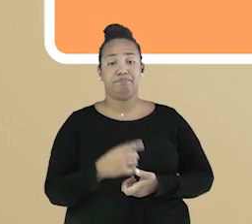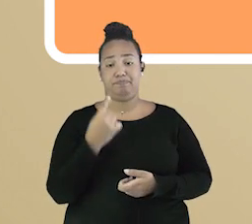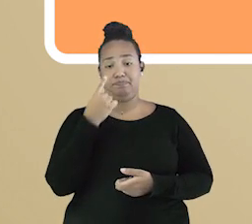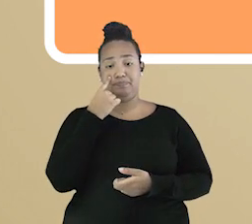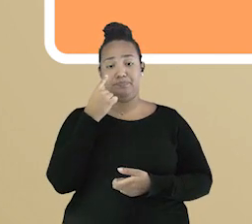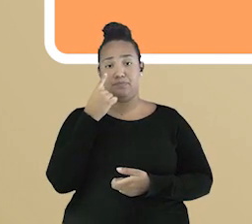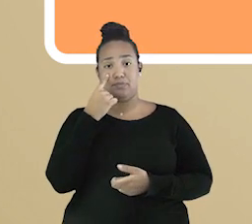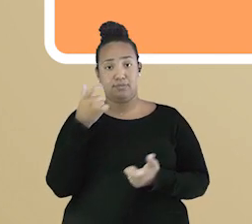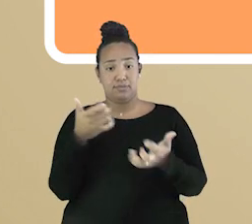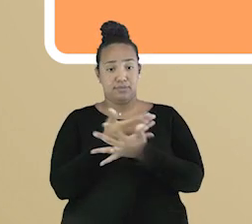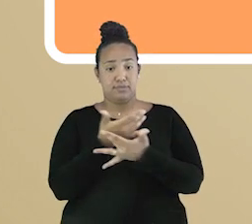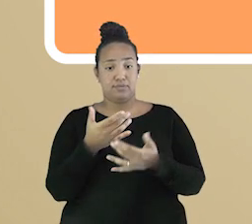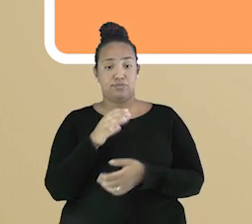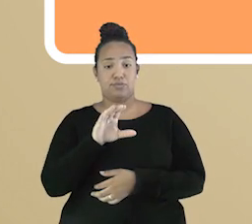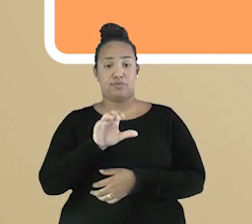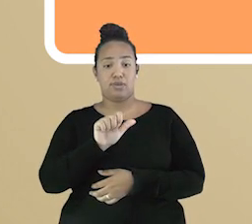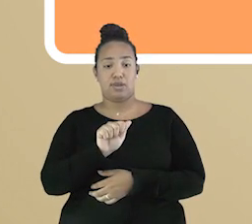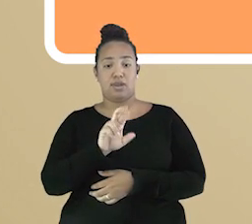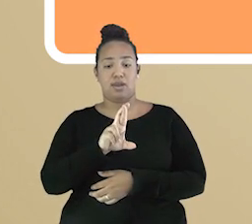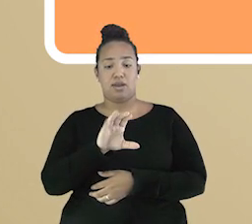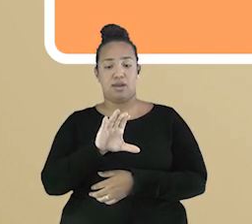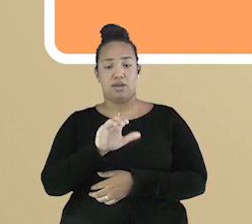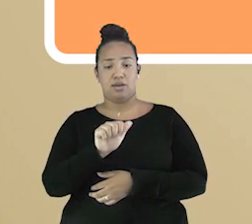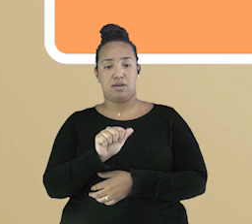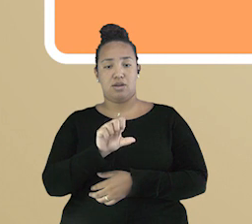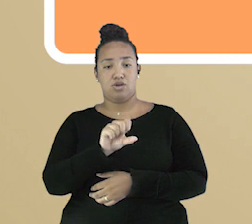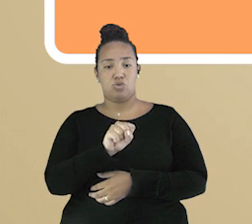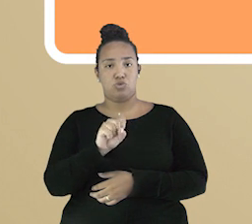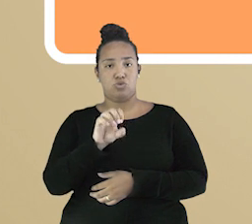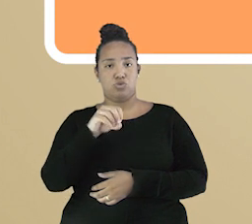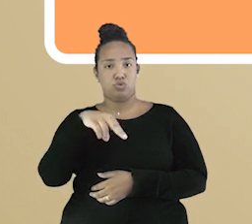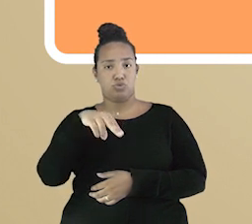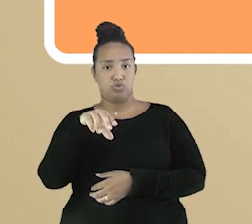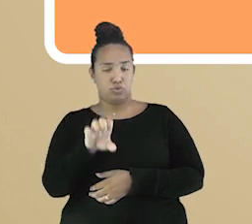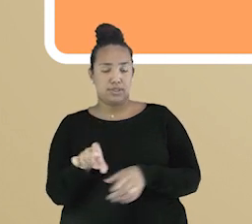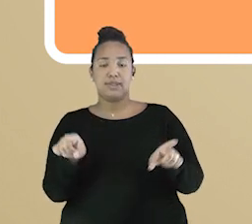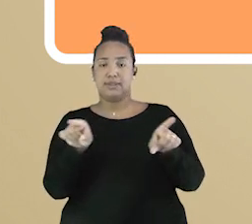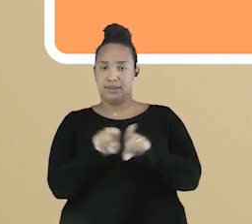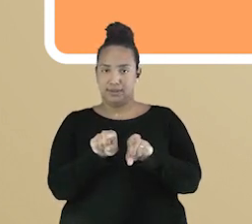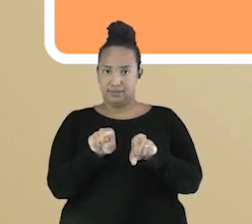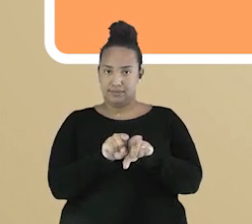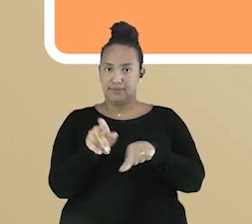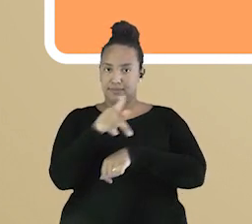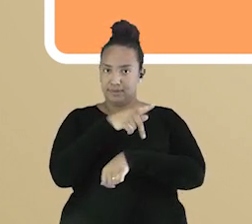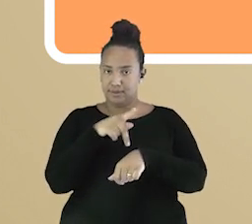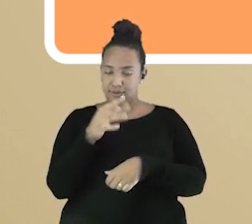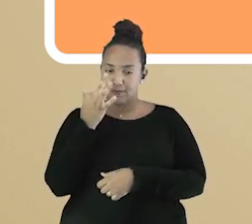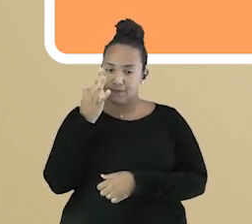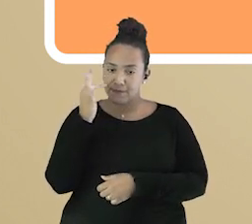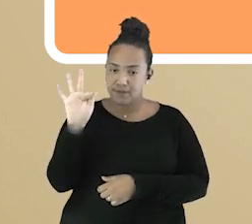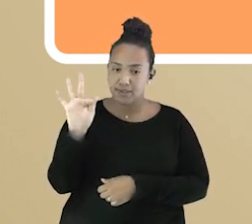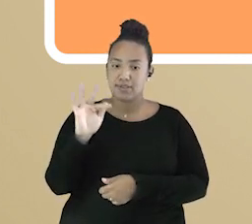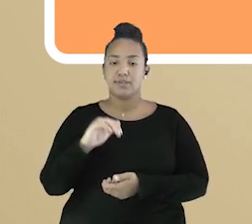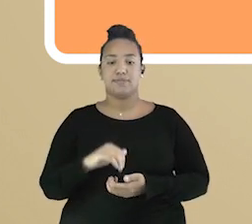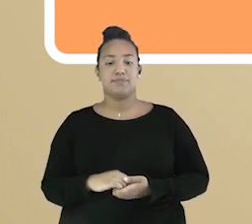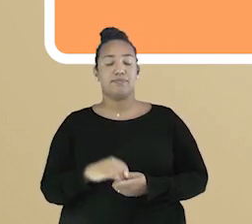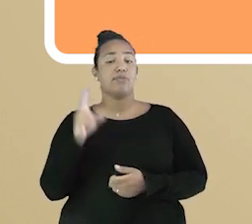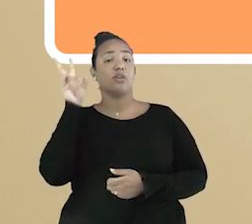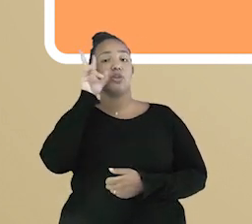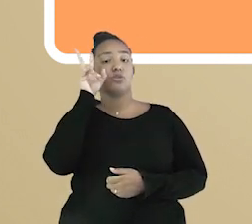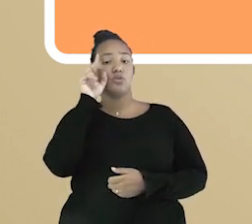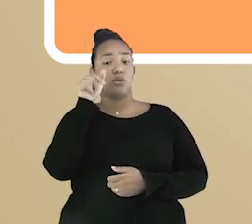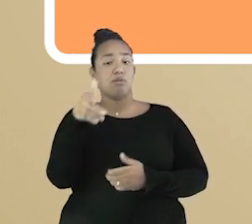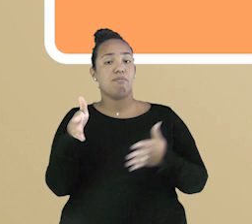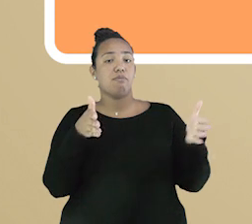imagem, vemos a cidade de Carcassonne, que fica também na França. Sua história remonta à história